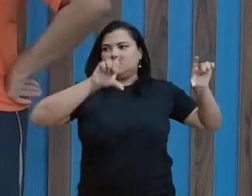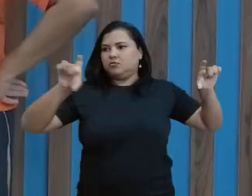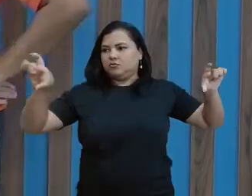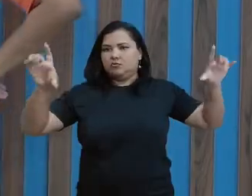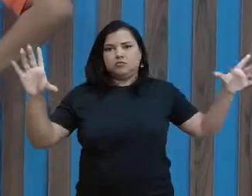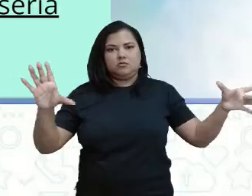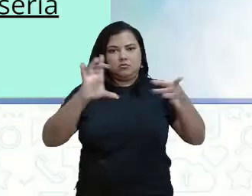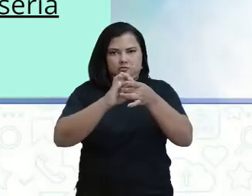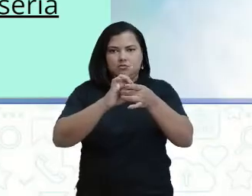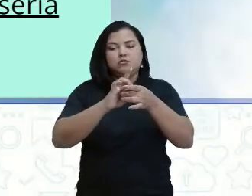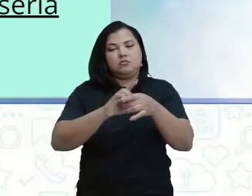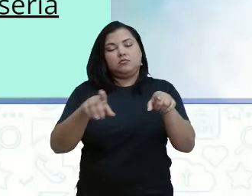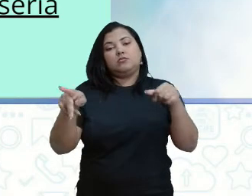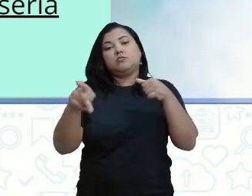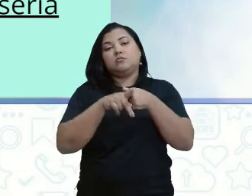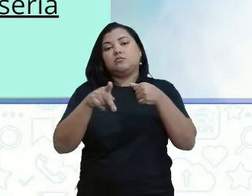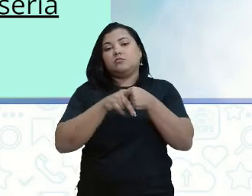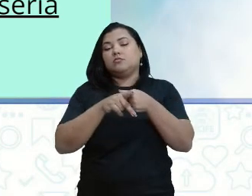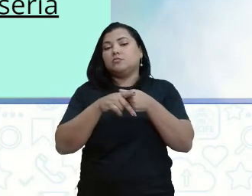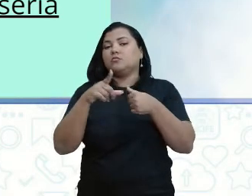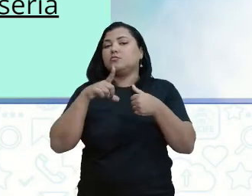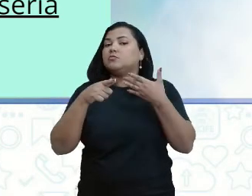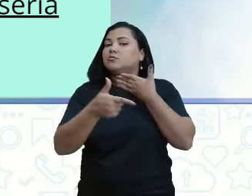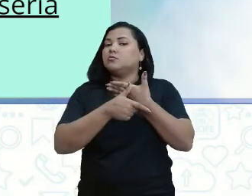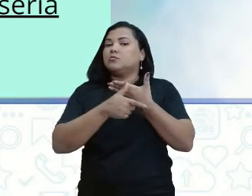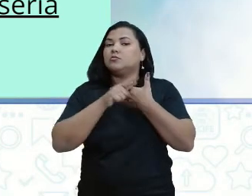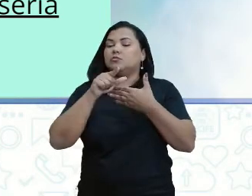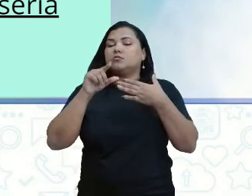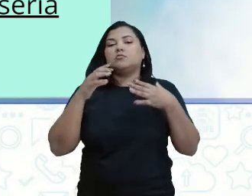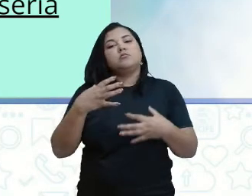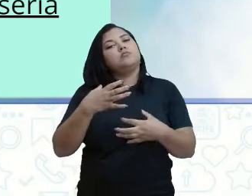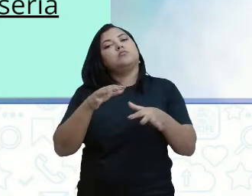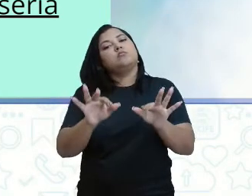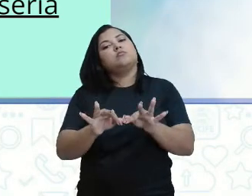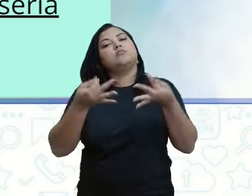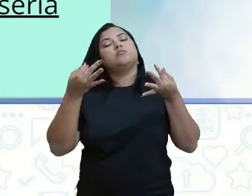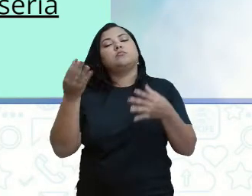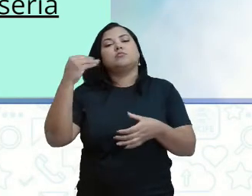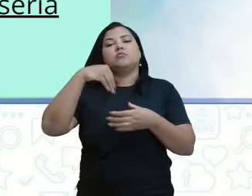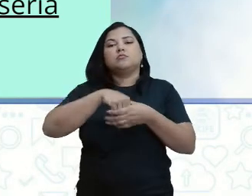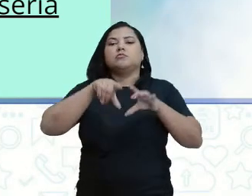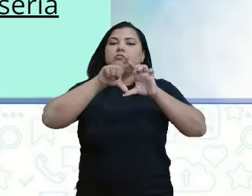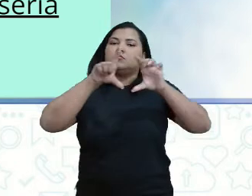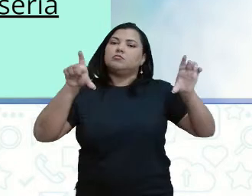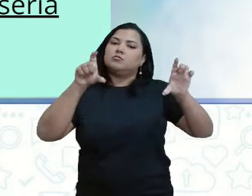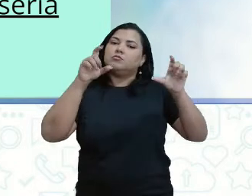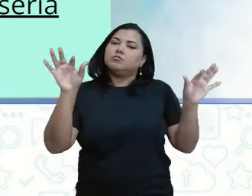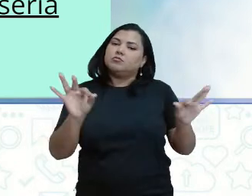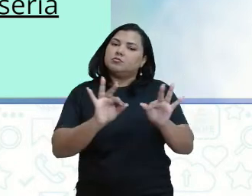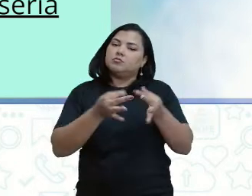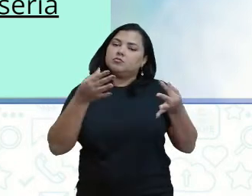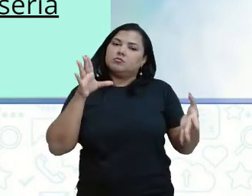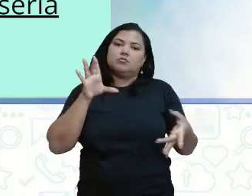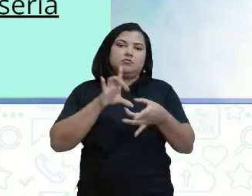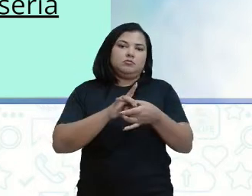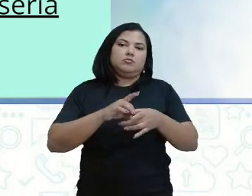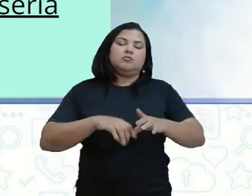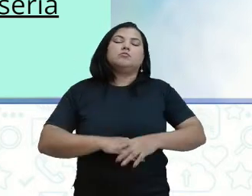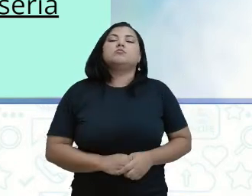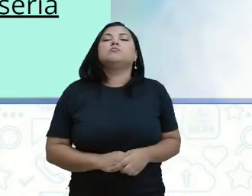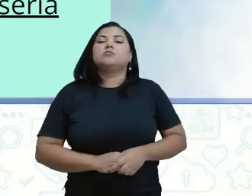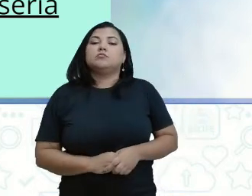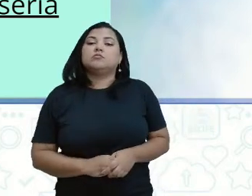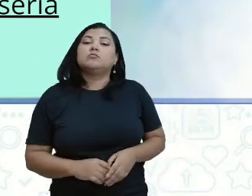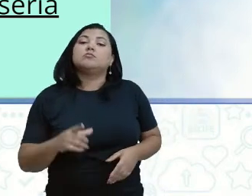pronome também desempenha uma função sintática na oração subordinada. Isso é importantíssimo. Ela ocupa